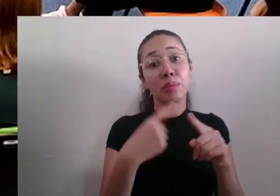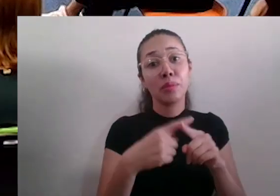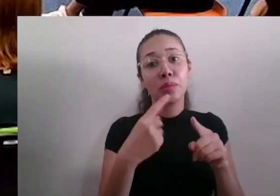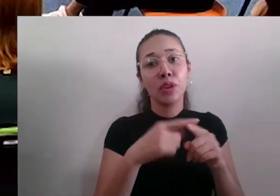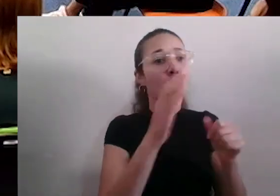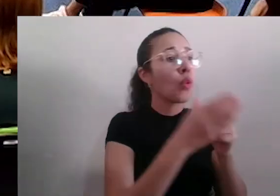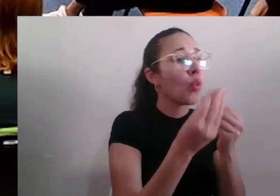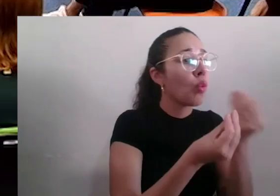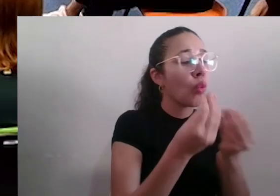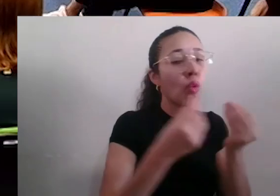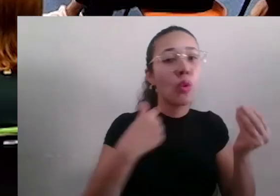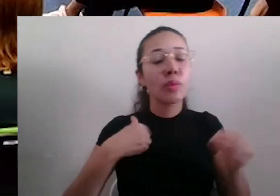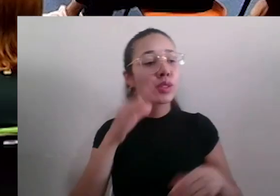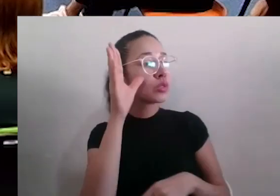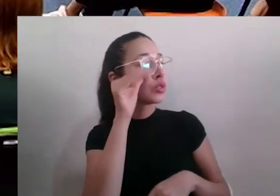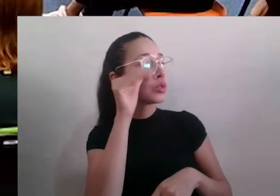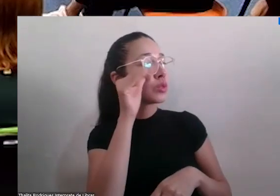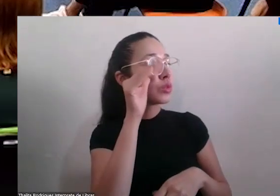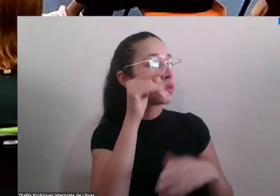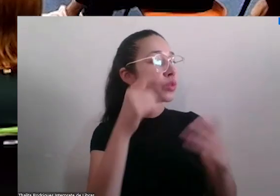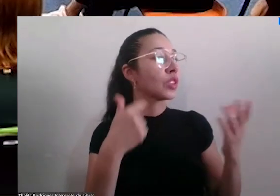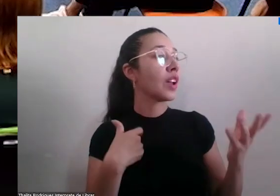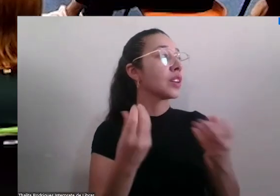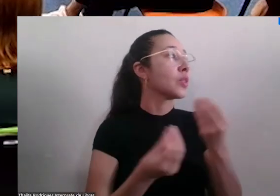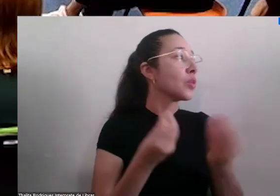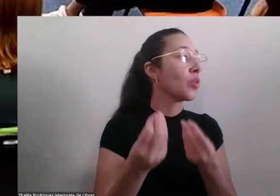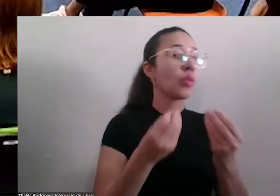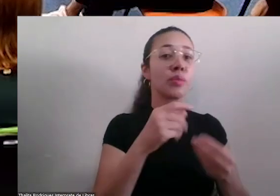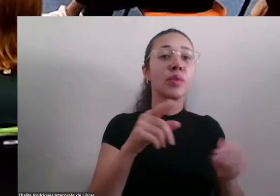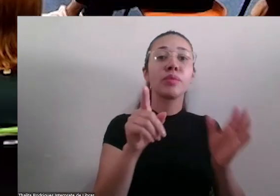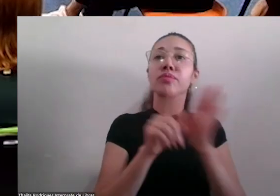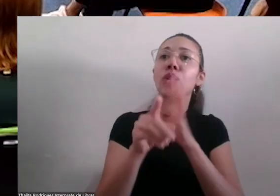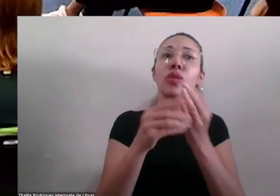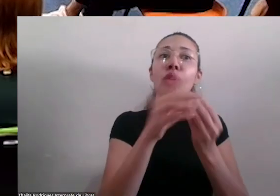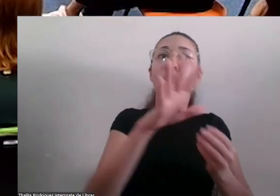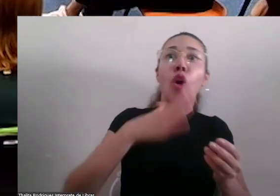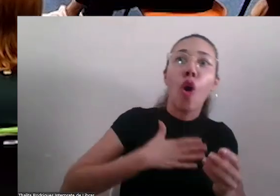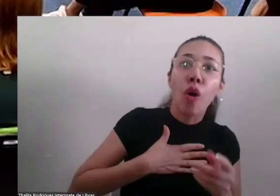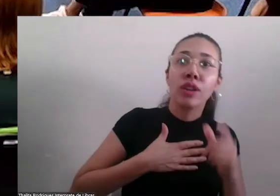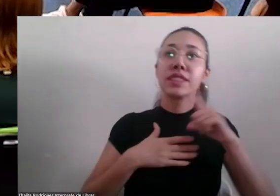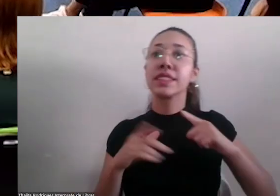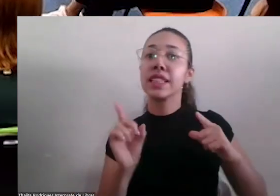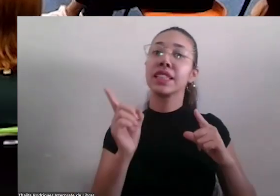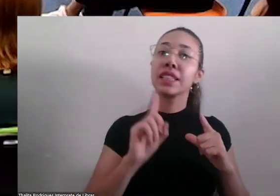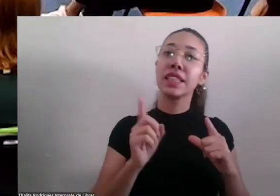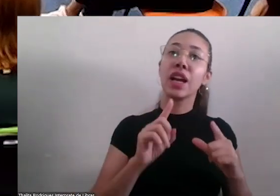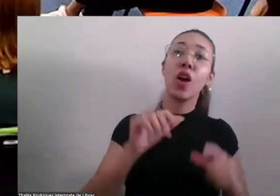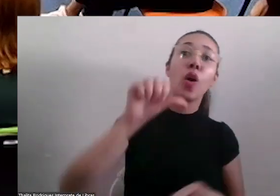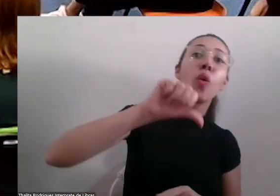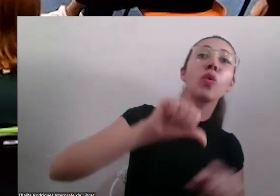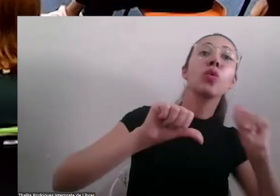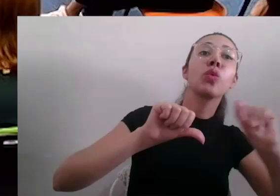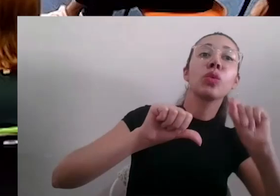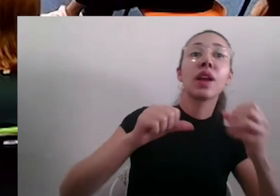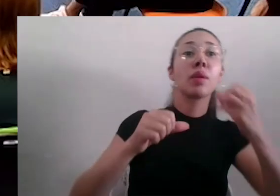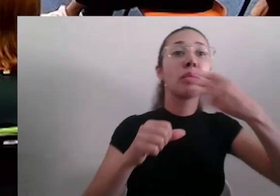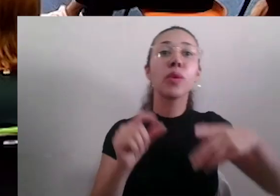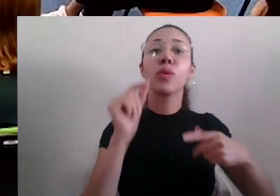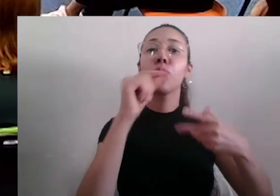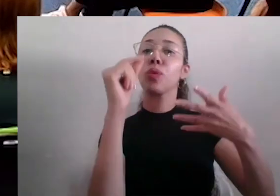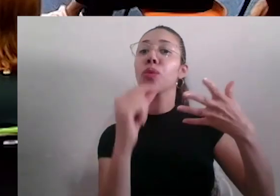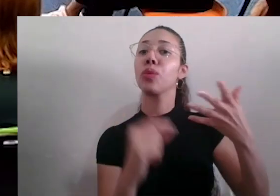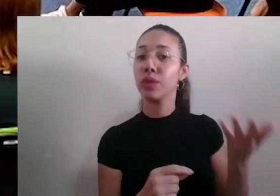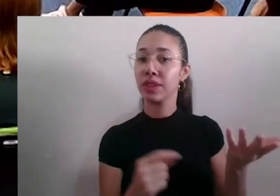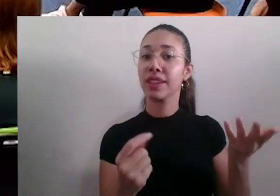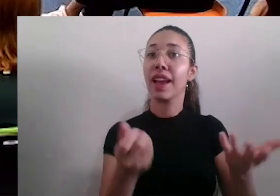a gente quer saber o que que vocês Acharam a gente quer saber como funciona a gente quer saber o que que a gente acertou o que que a gente errou entendeu então foi assim um tem sido